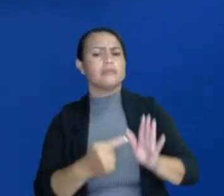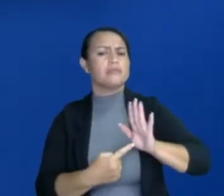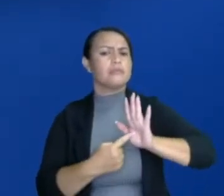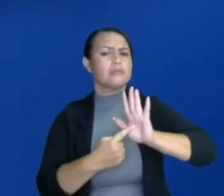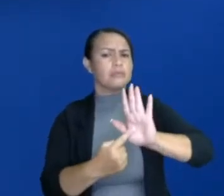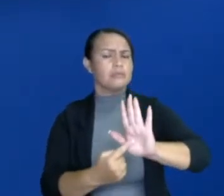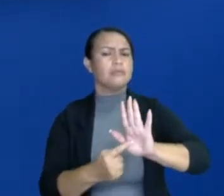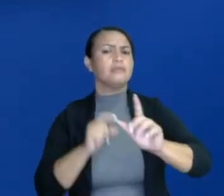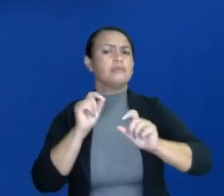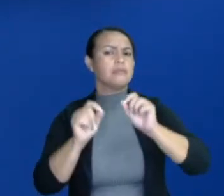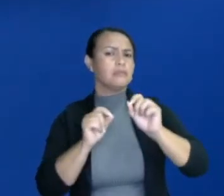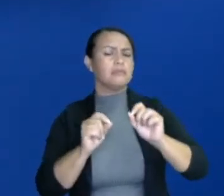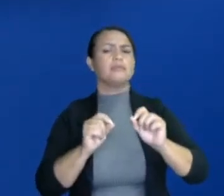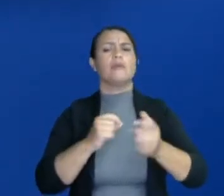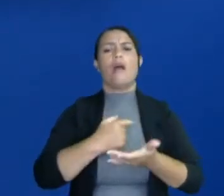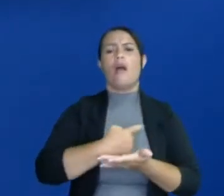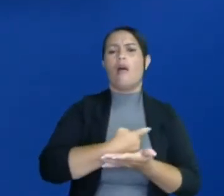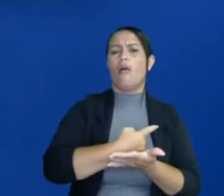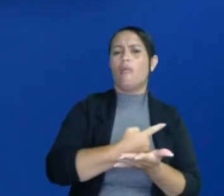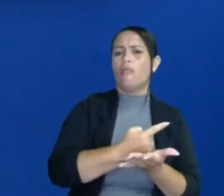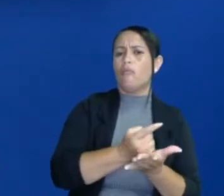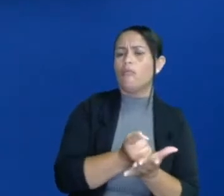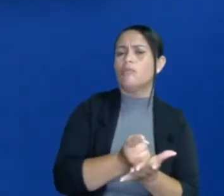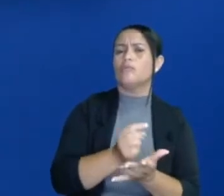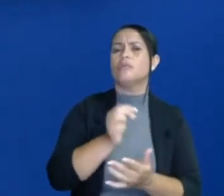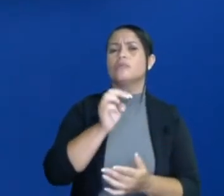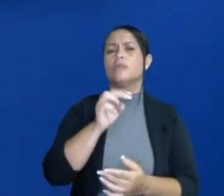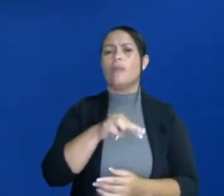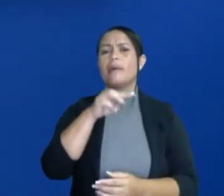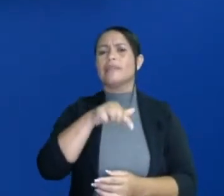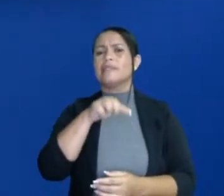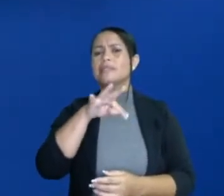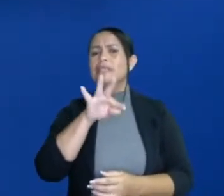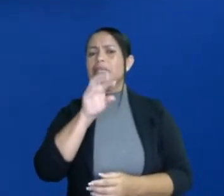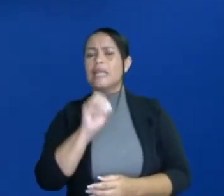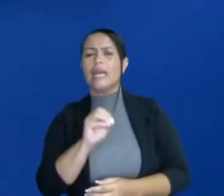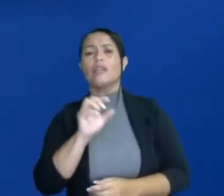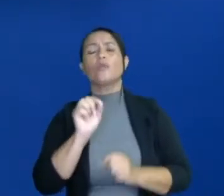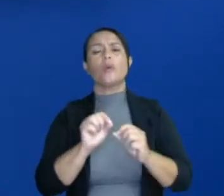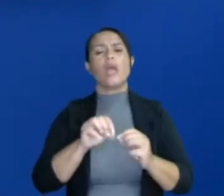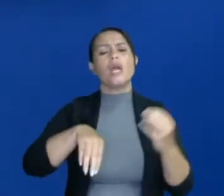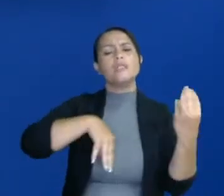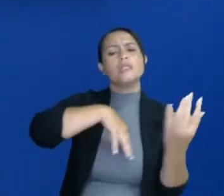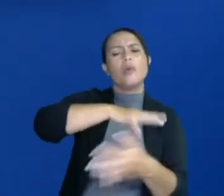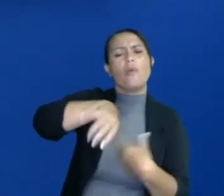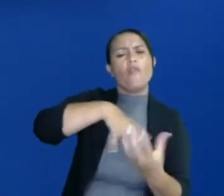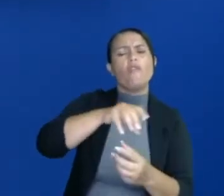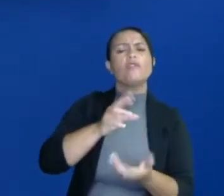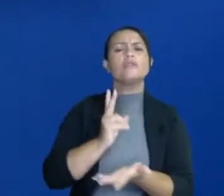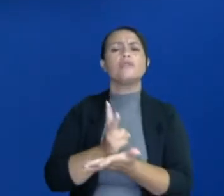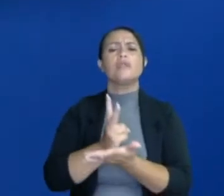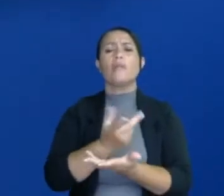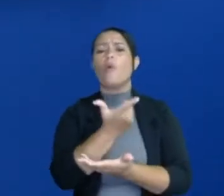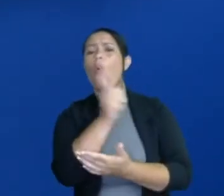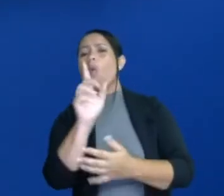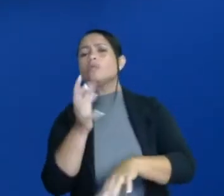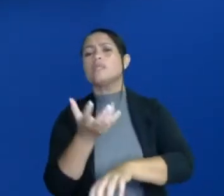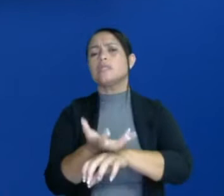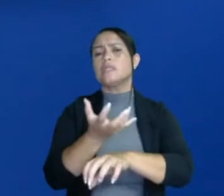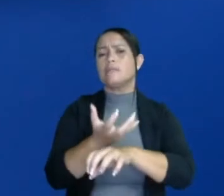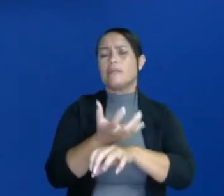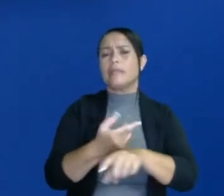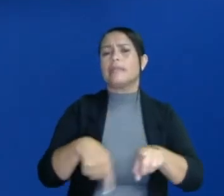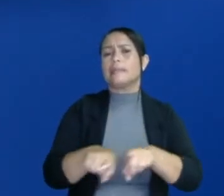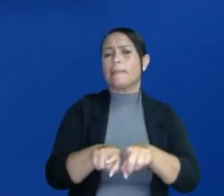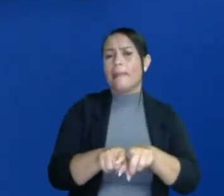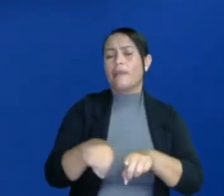relação, por exemplo, à bússola, ao polo magnético da Terra, essas questões todas estão envolvidas com outras disciplinas, outras